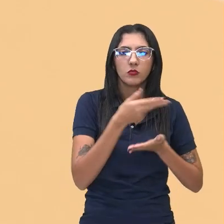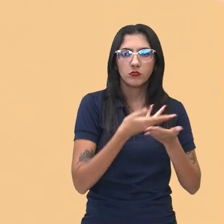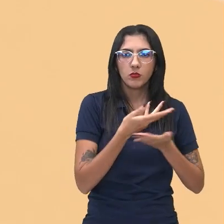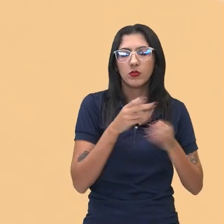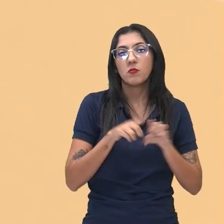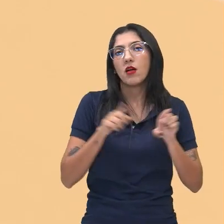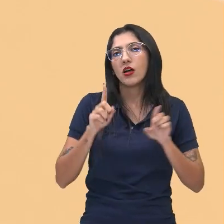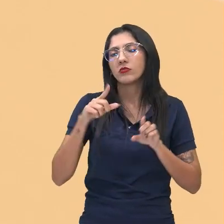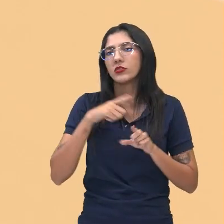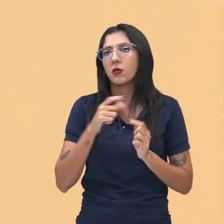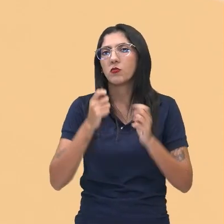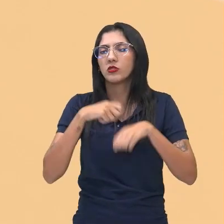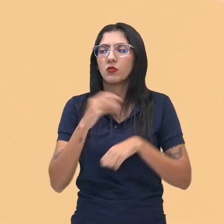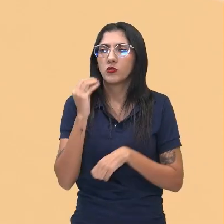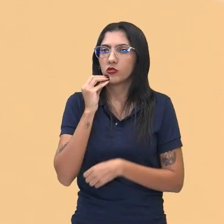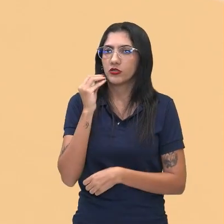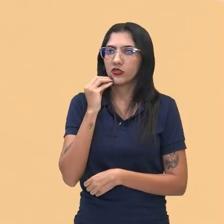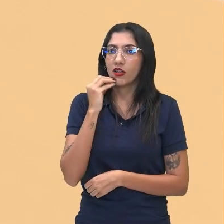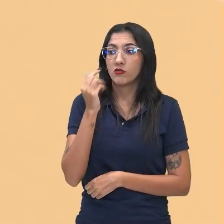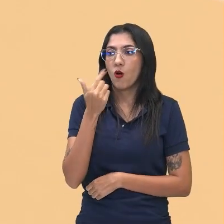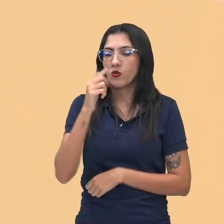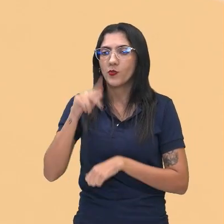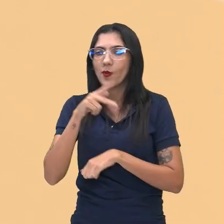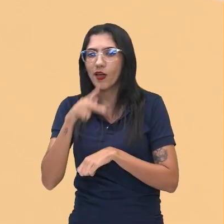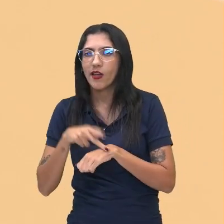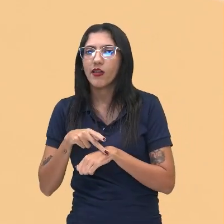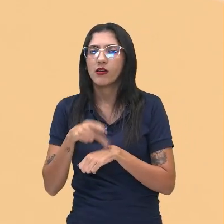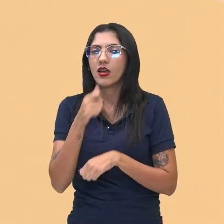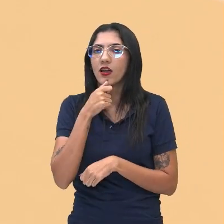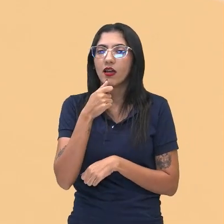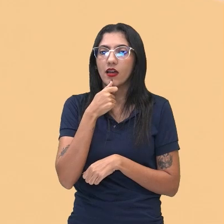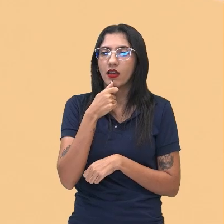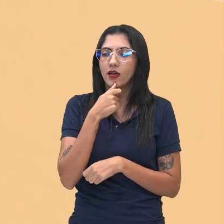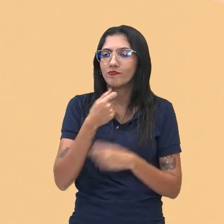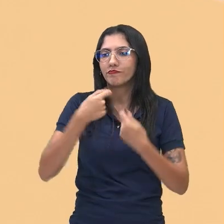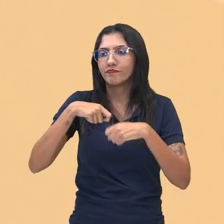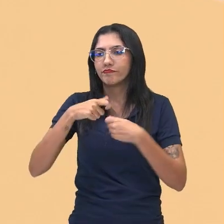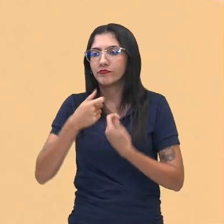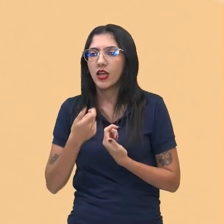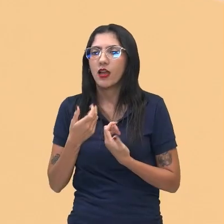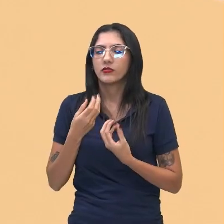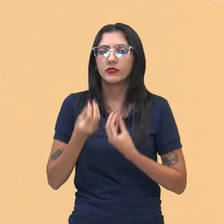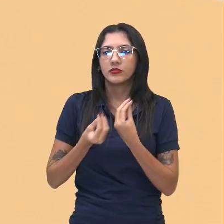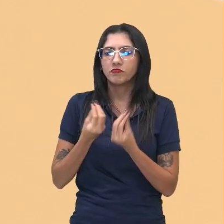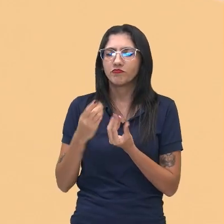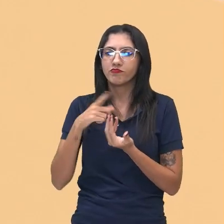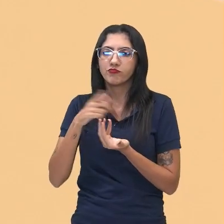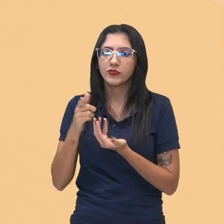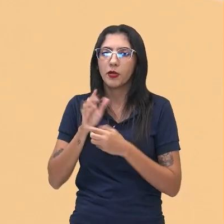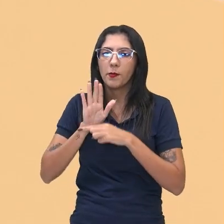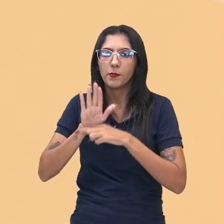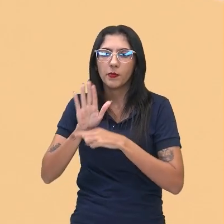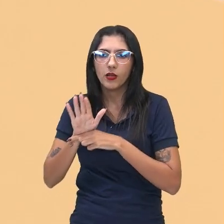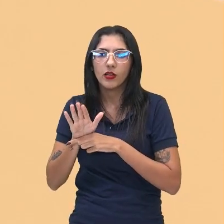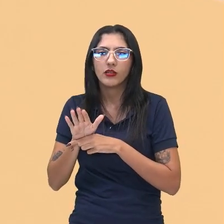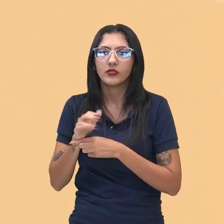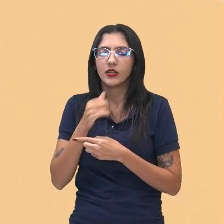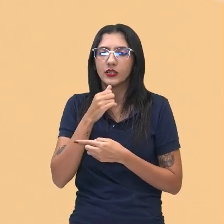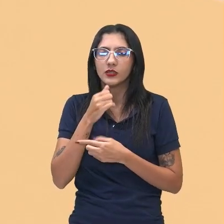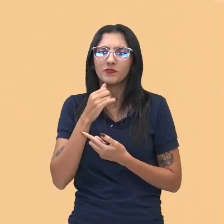também países emergentes, né? Os países ali que às vezes acabam prevalecendo, antigamente